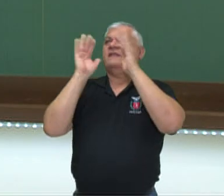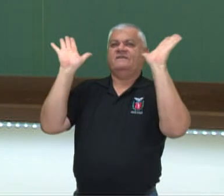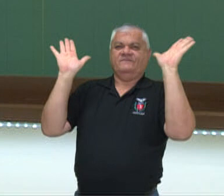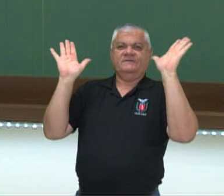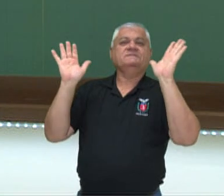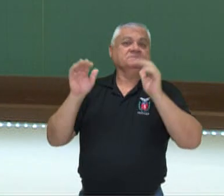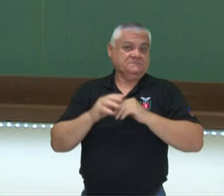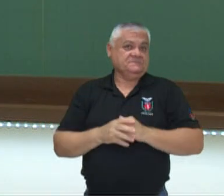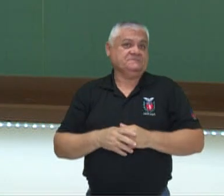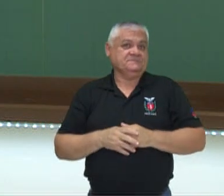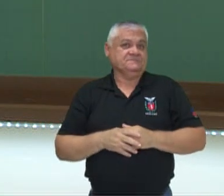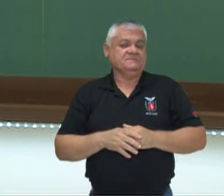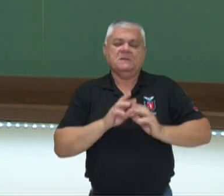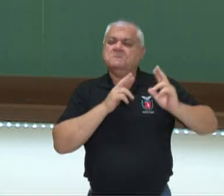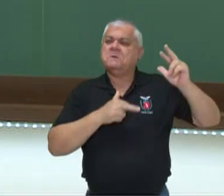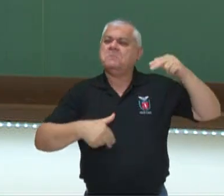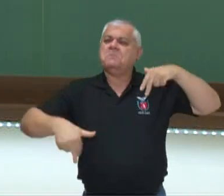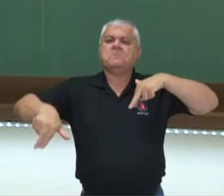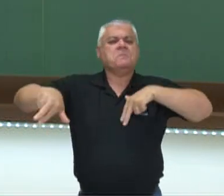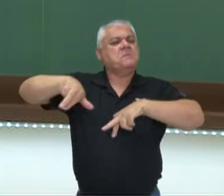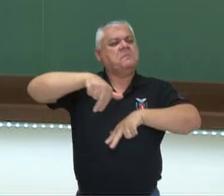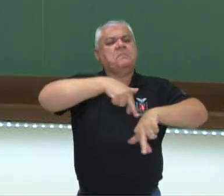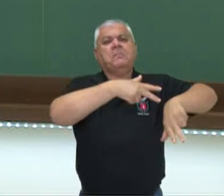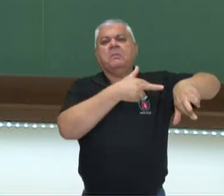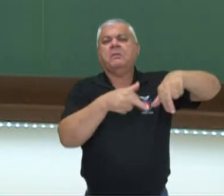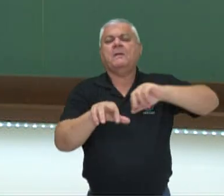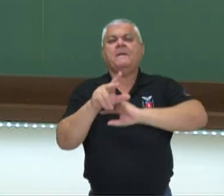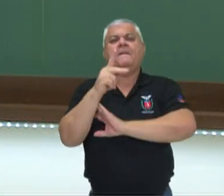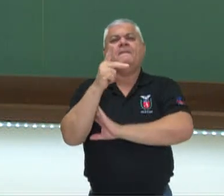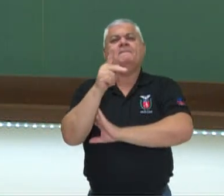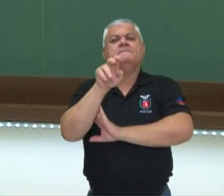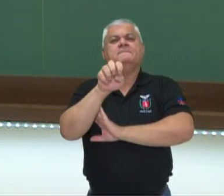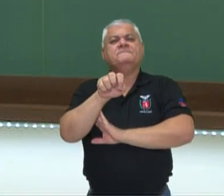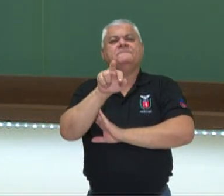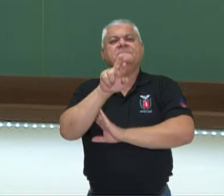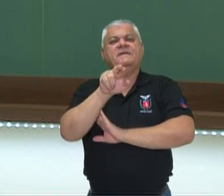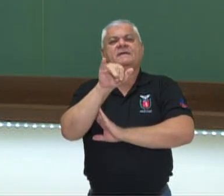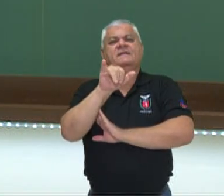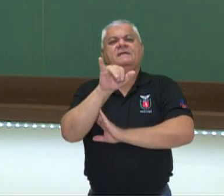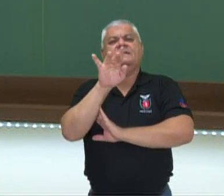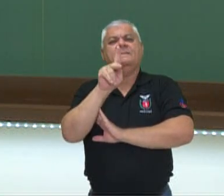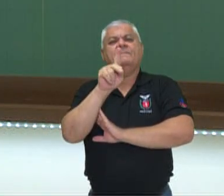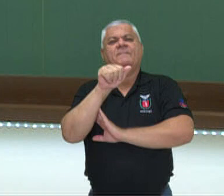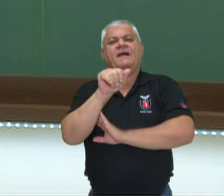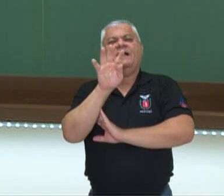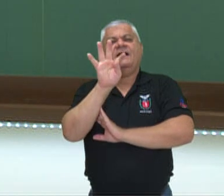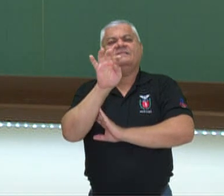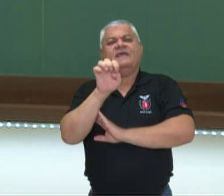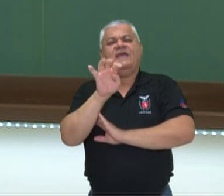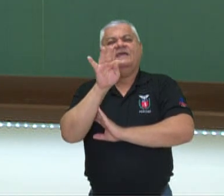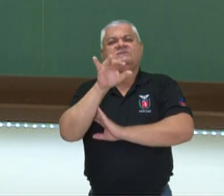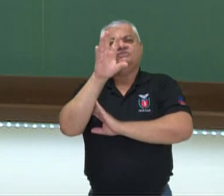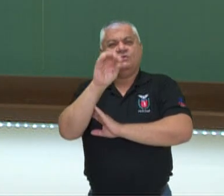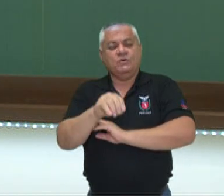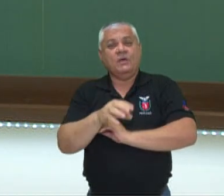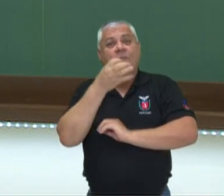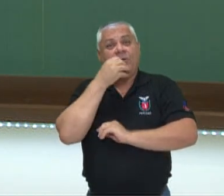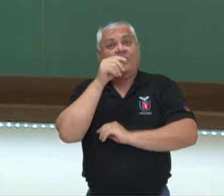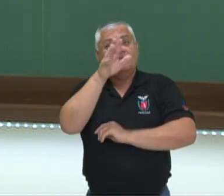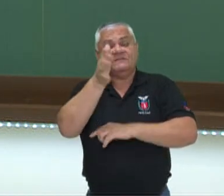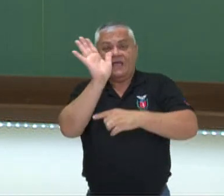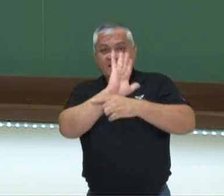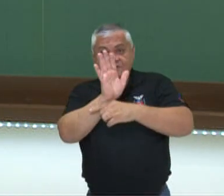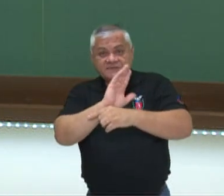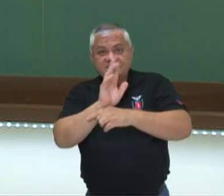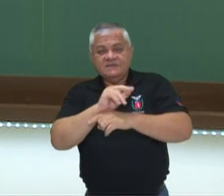mais esses peripatéticos, entender quem são eles, eu sugiro a vocês que assistam uma série chamada